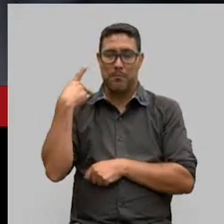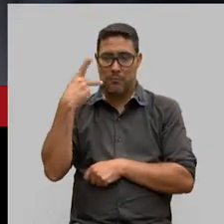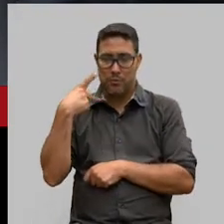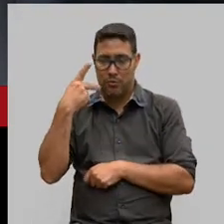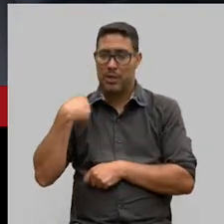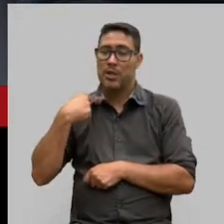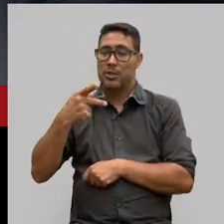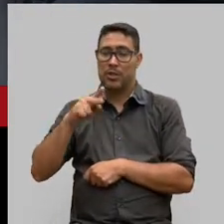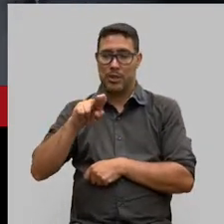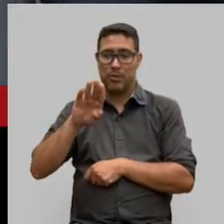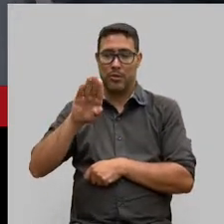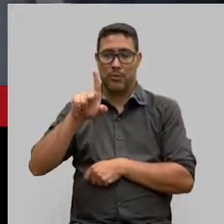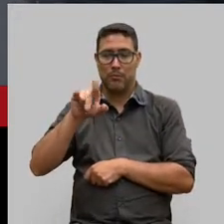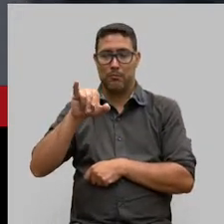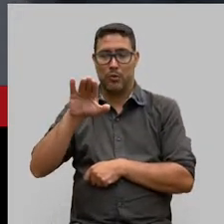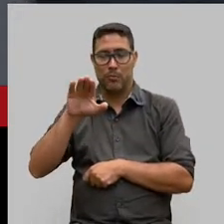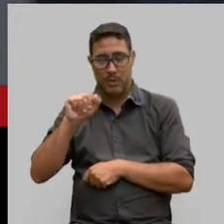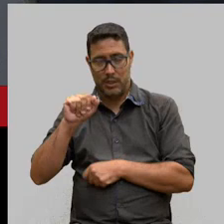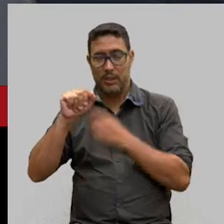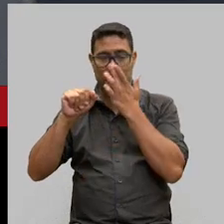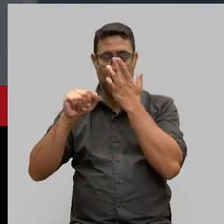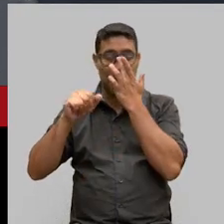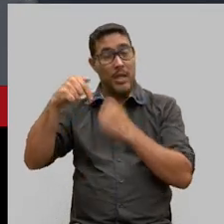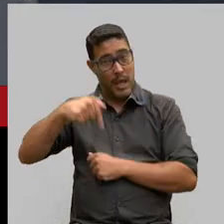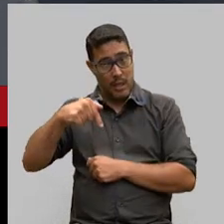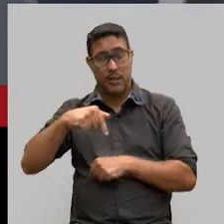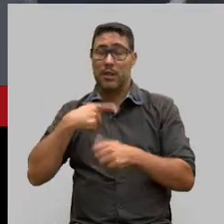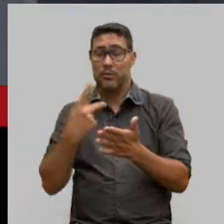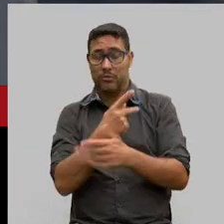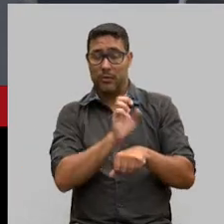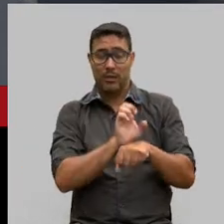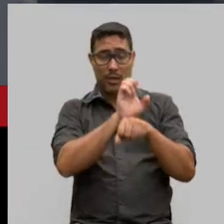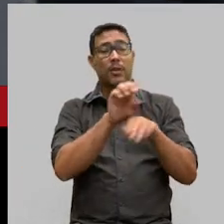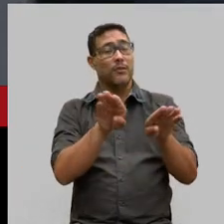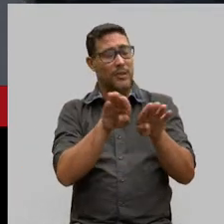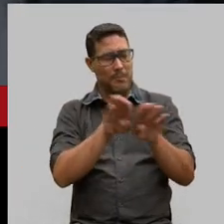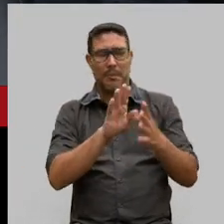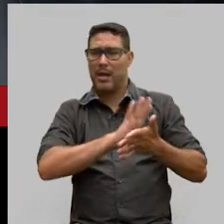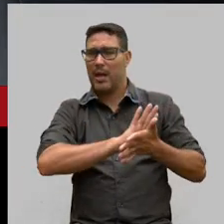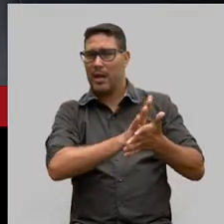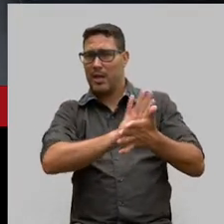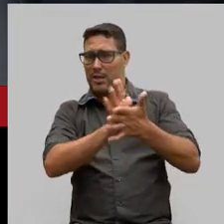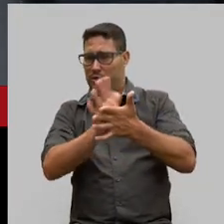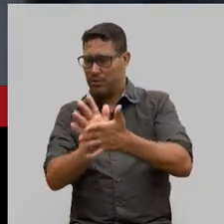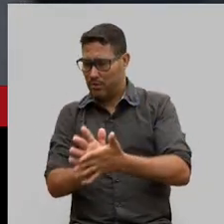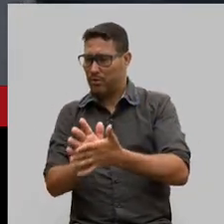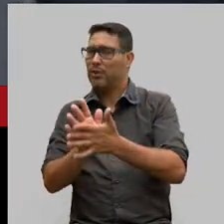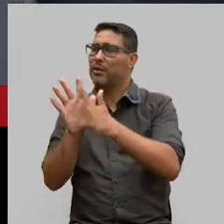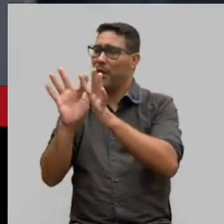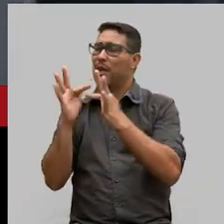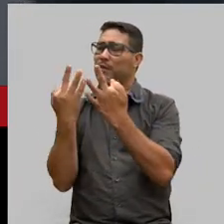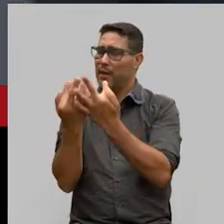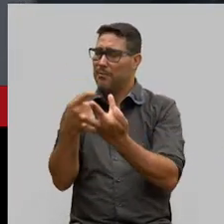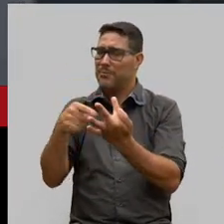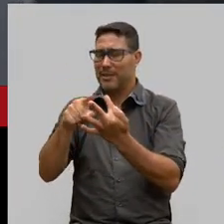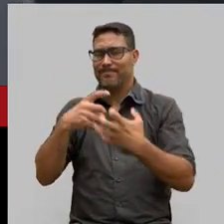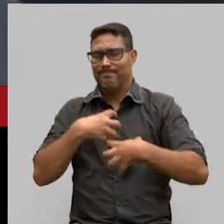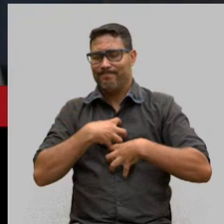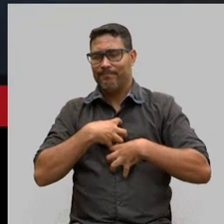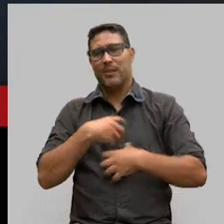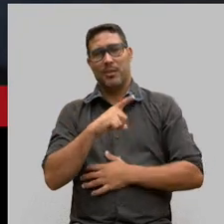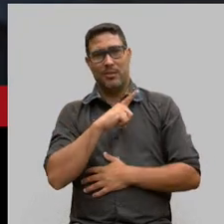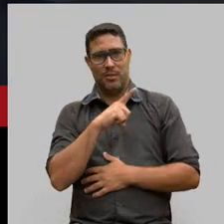deficitárias no nosso estado eh as discriminações e as barreiras que essas famílias sofrem no